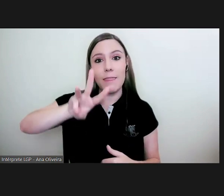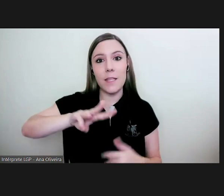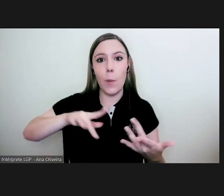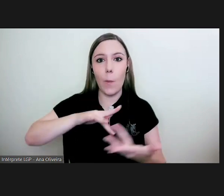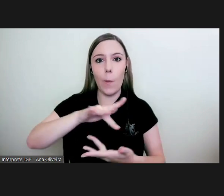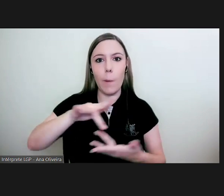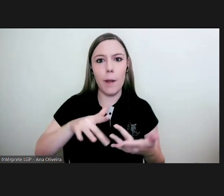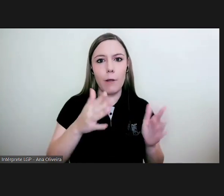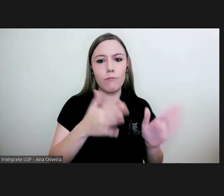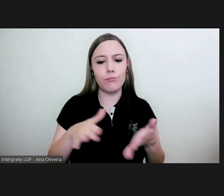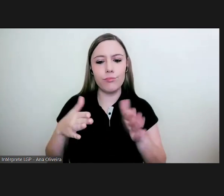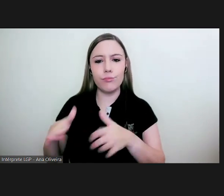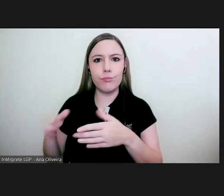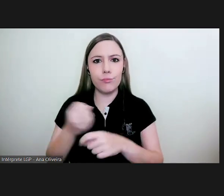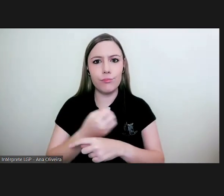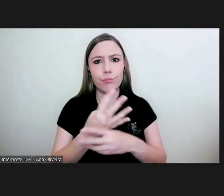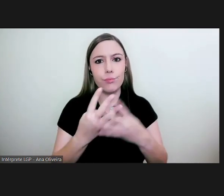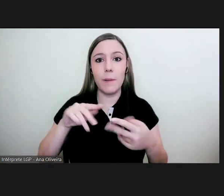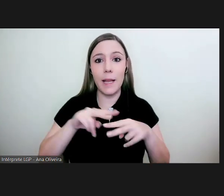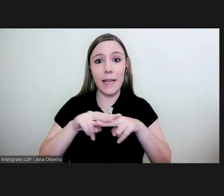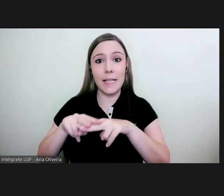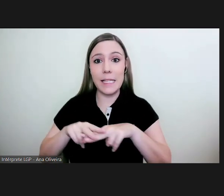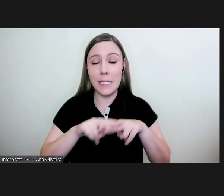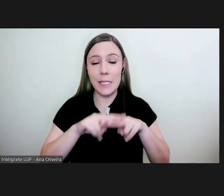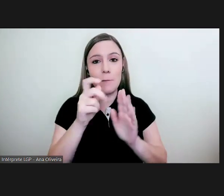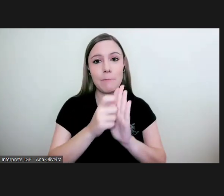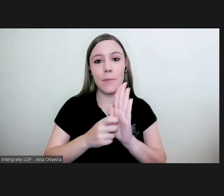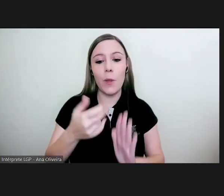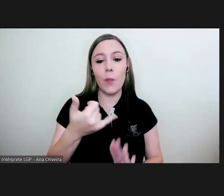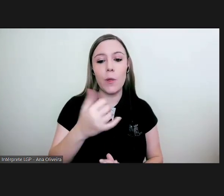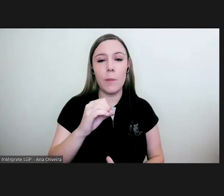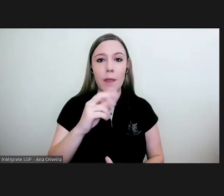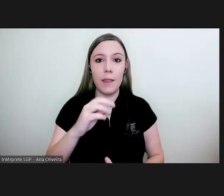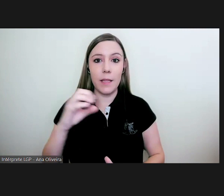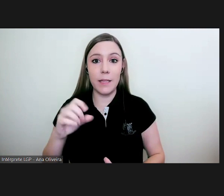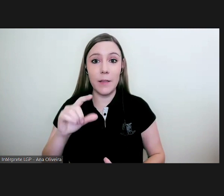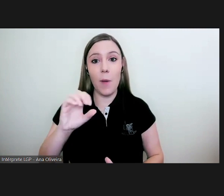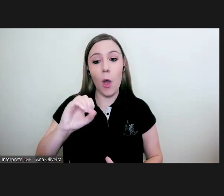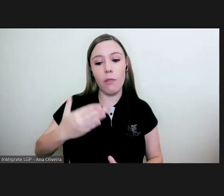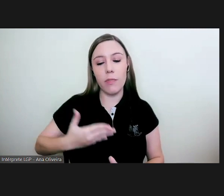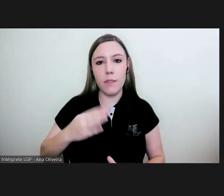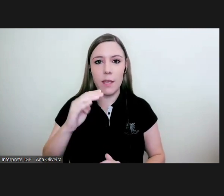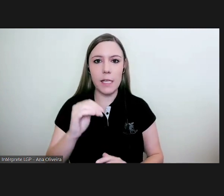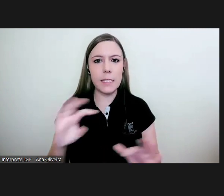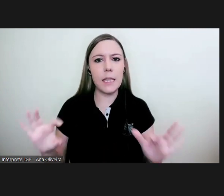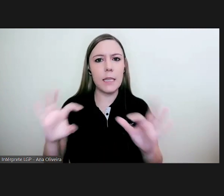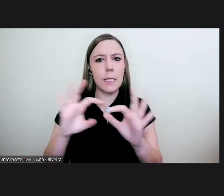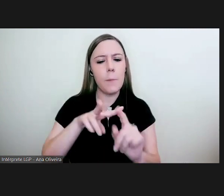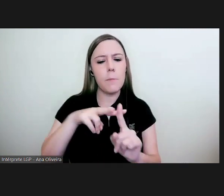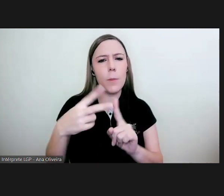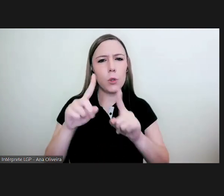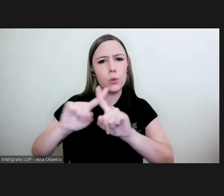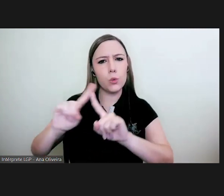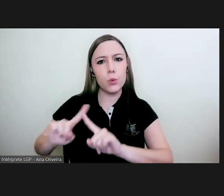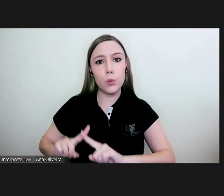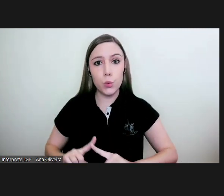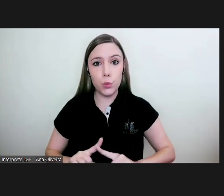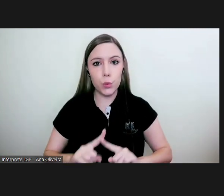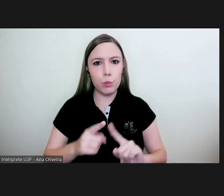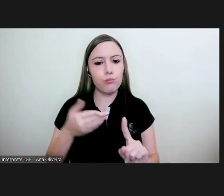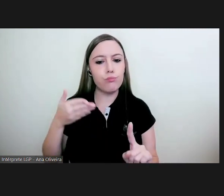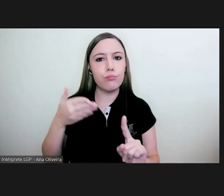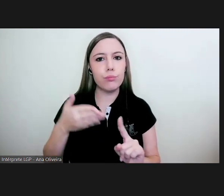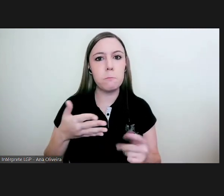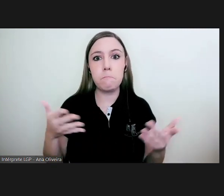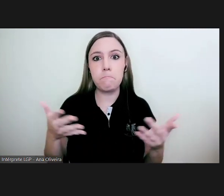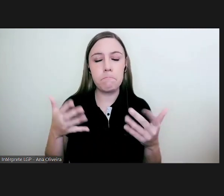uma série de 4 webinars que analisam a Agenda 2030 e os ODS sobre diferentes perspectivas, dando enfoque ao seu